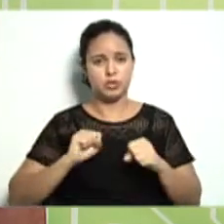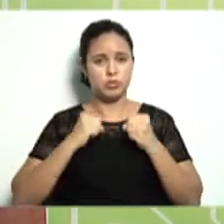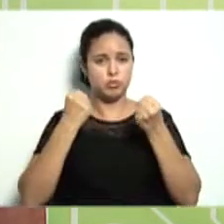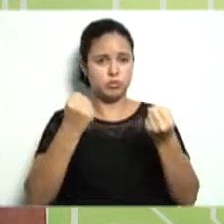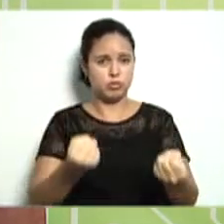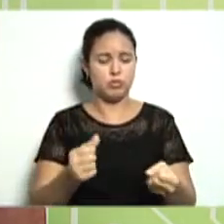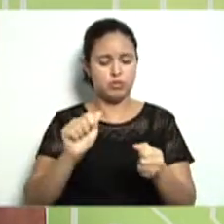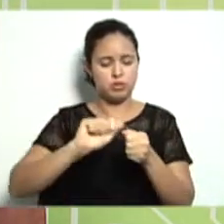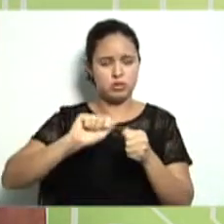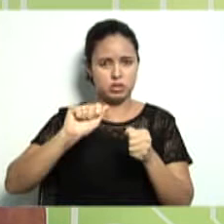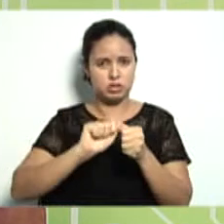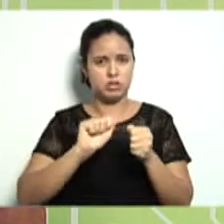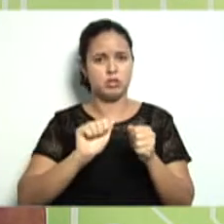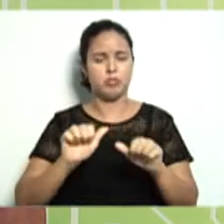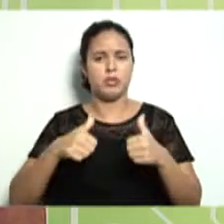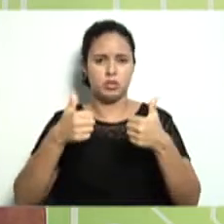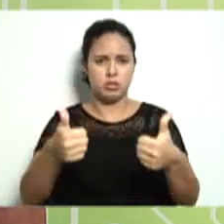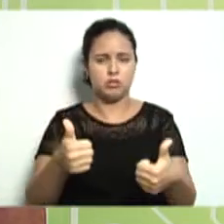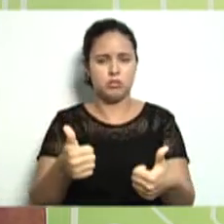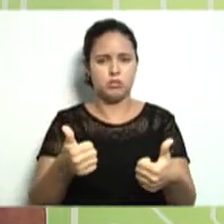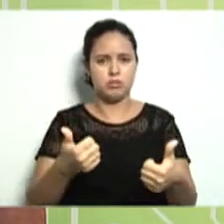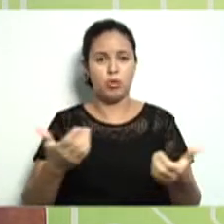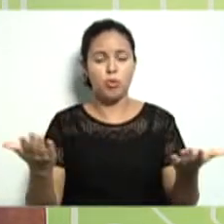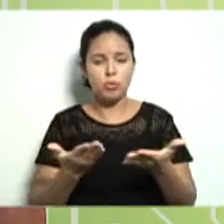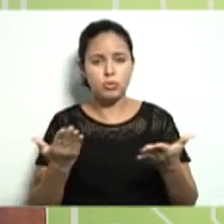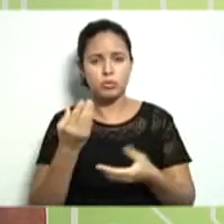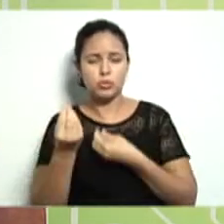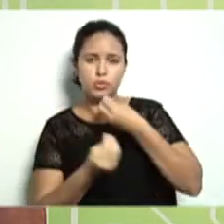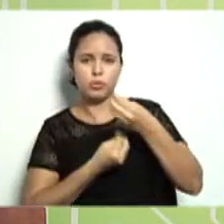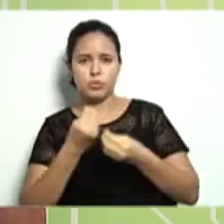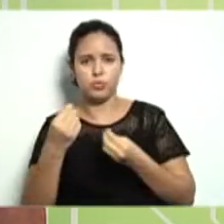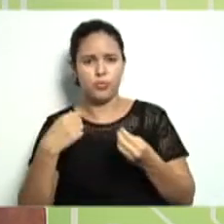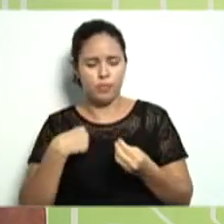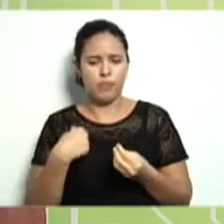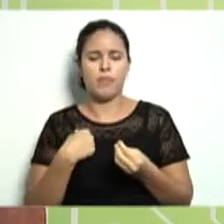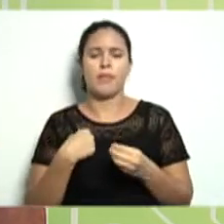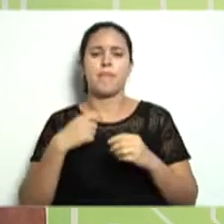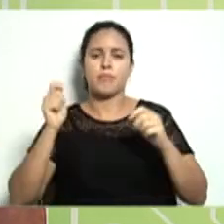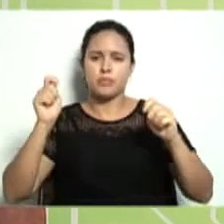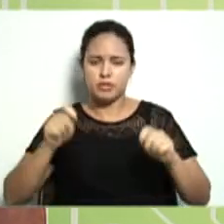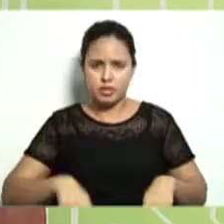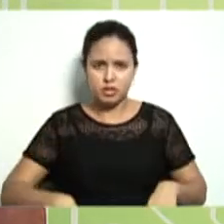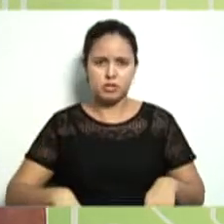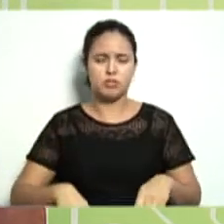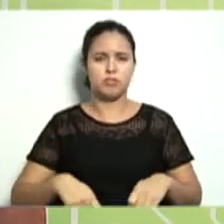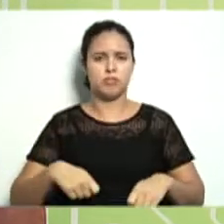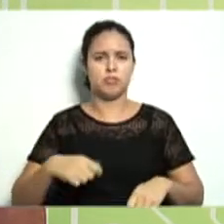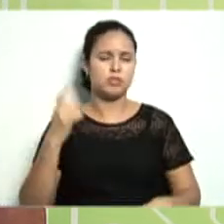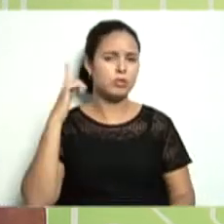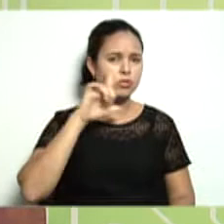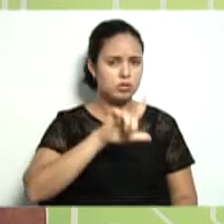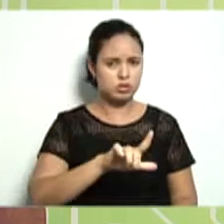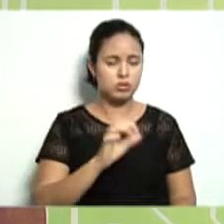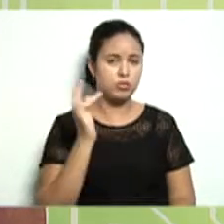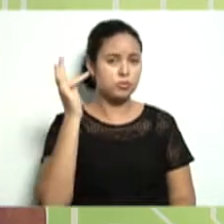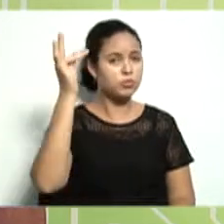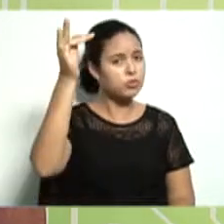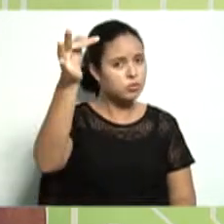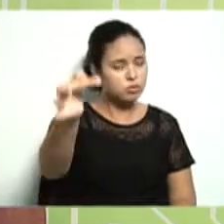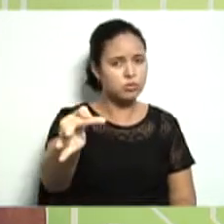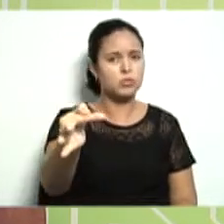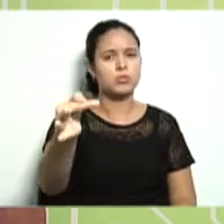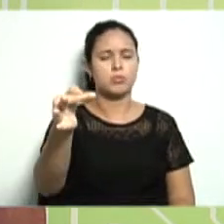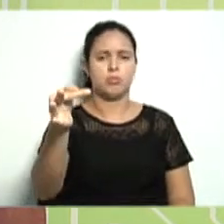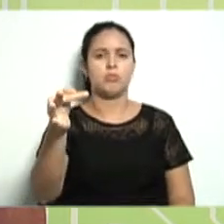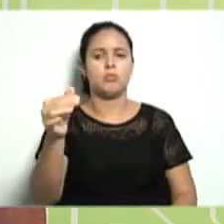meu melhor na condição que eu estou para que eu possa ter uma capacidade de fazer algo melhor ainda quando a